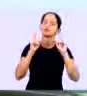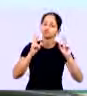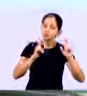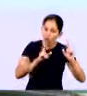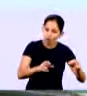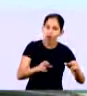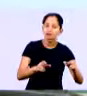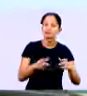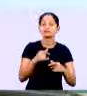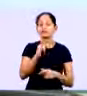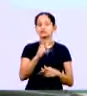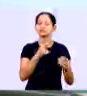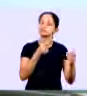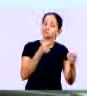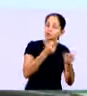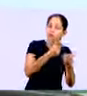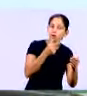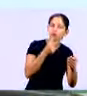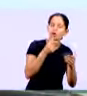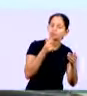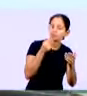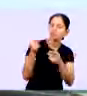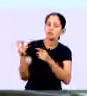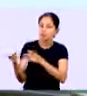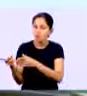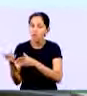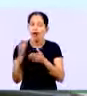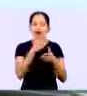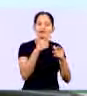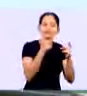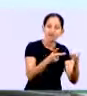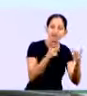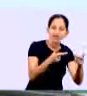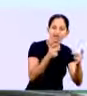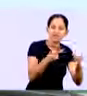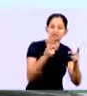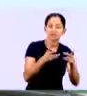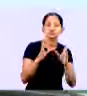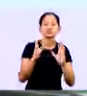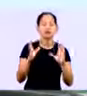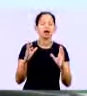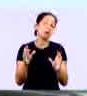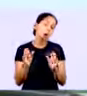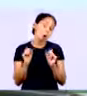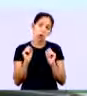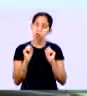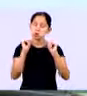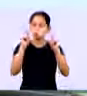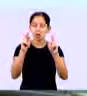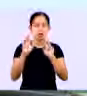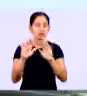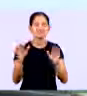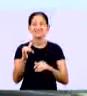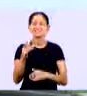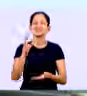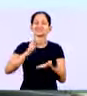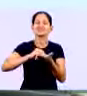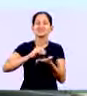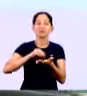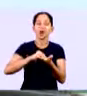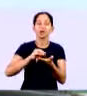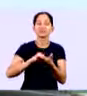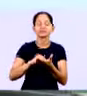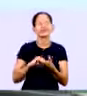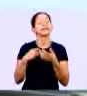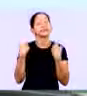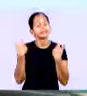para isso. Se o seu capital próprio, o seu capital de giro já é suficiente, ótimo, não tem problema nenhum. Se não é, aí você tem que